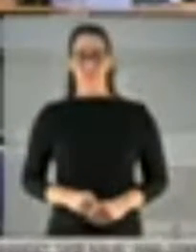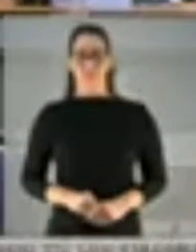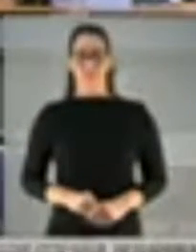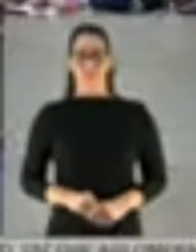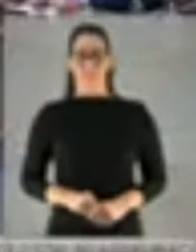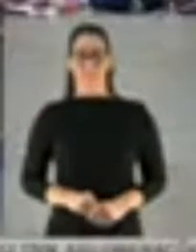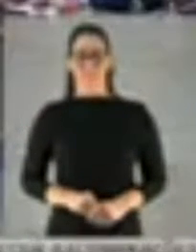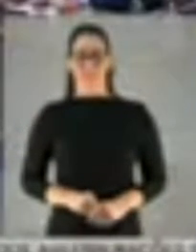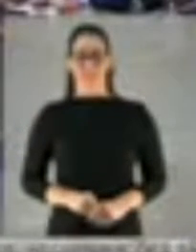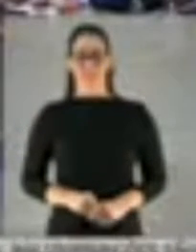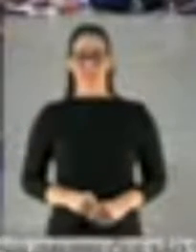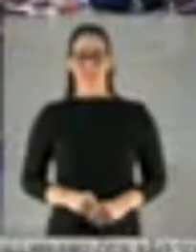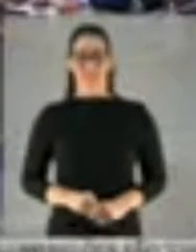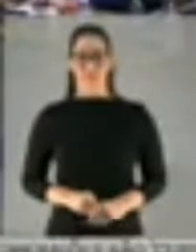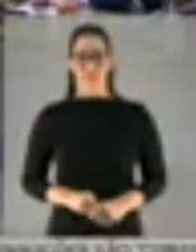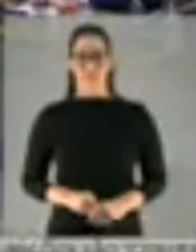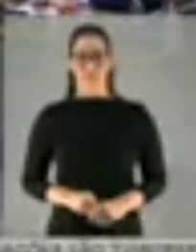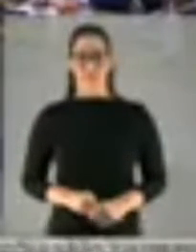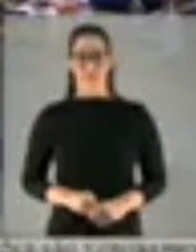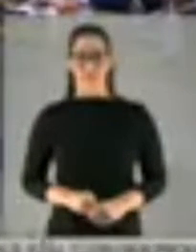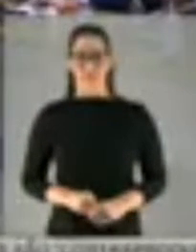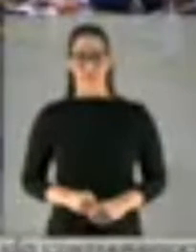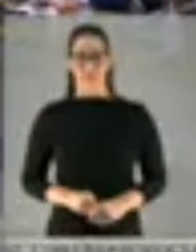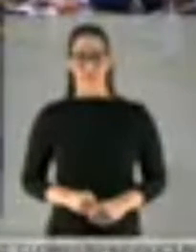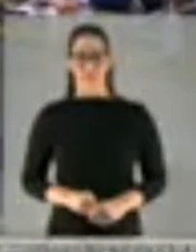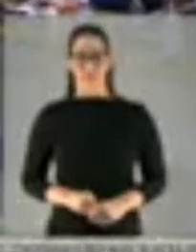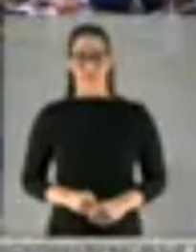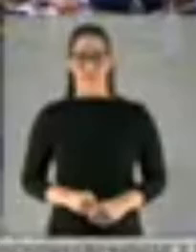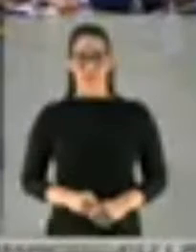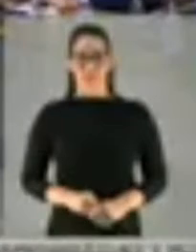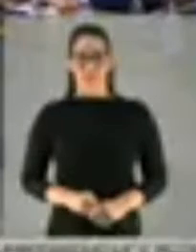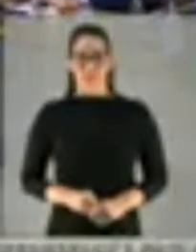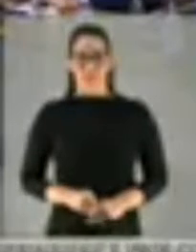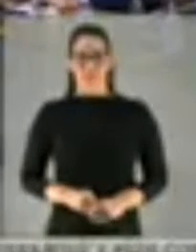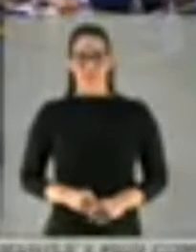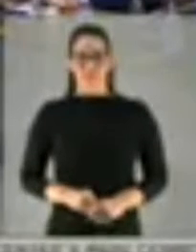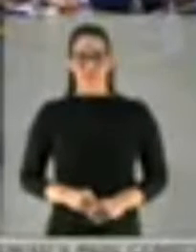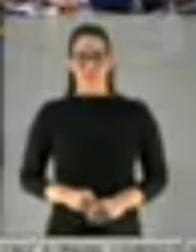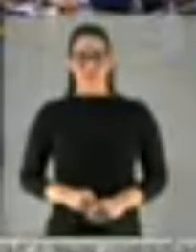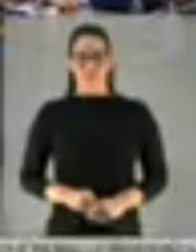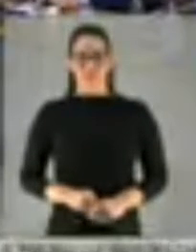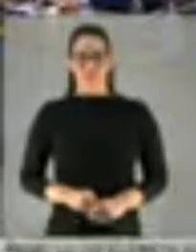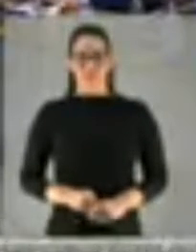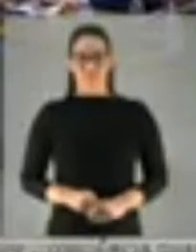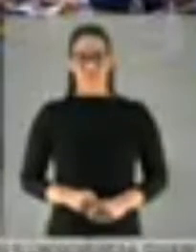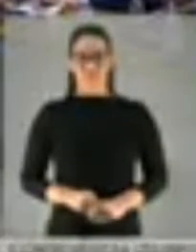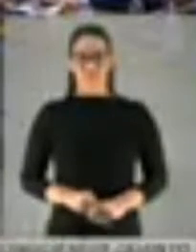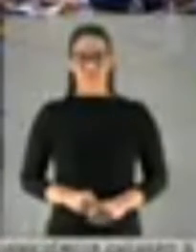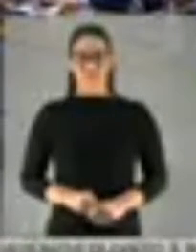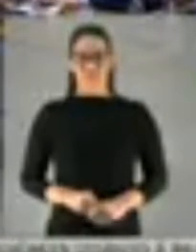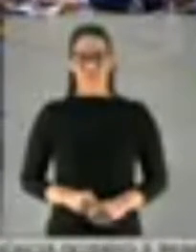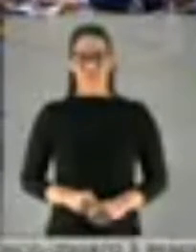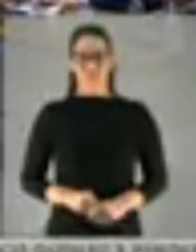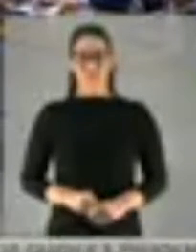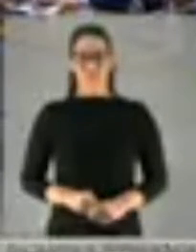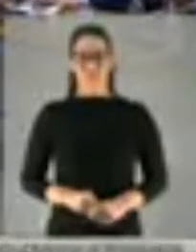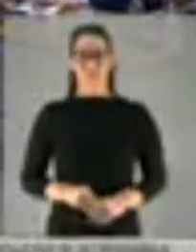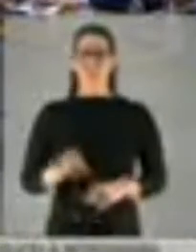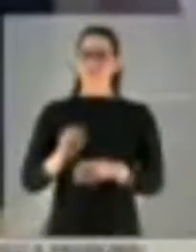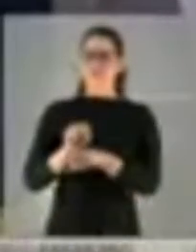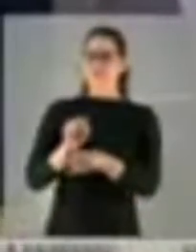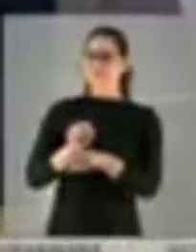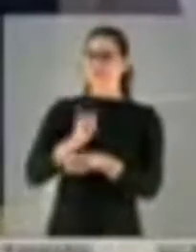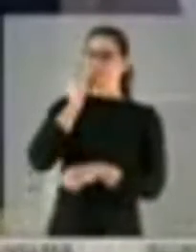Não tem, não, senador Girão. É tratamento precoce. Só um minutinho, senador Girão.